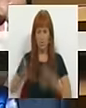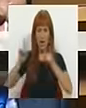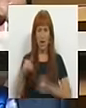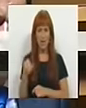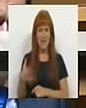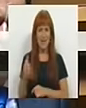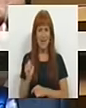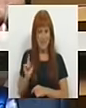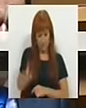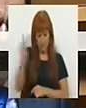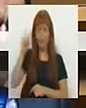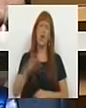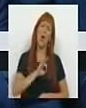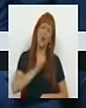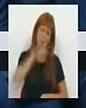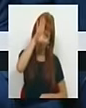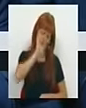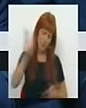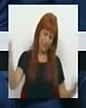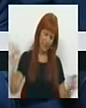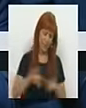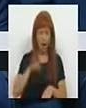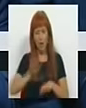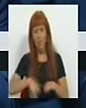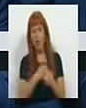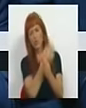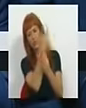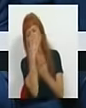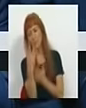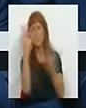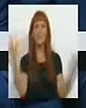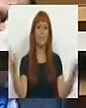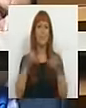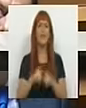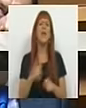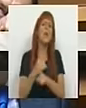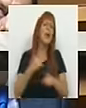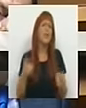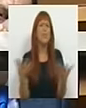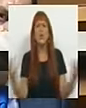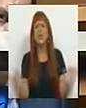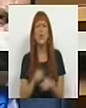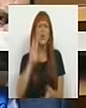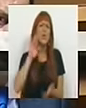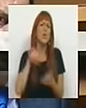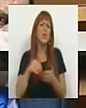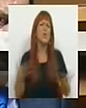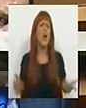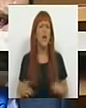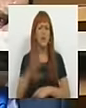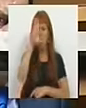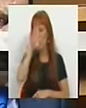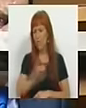em 2015. Ó Sr. Primeiro-Ministro, por estas razões todas, porque é que então os resultados